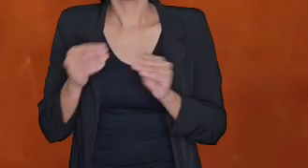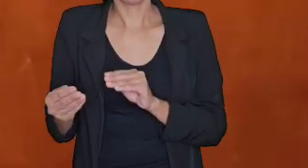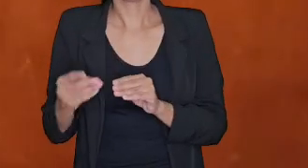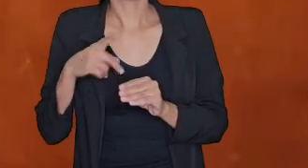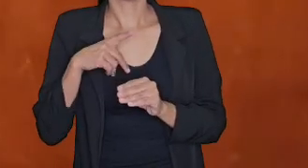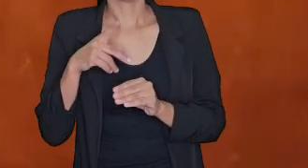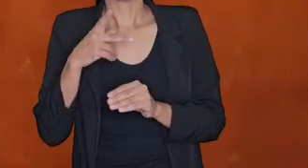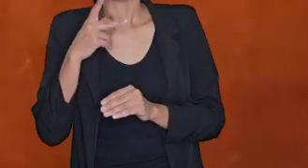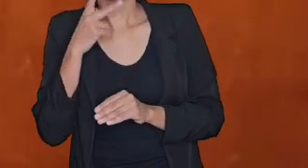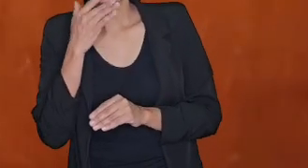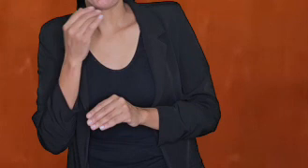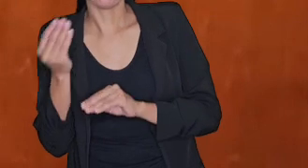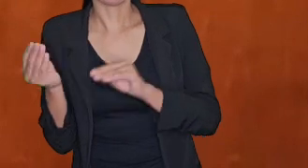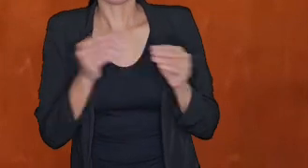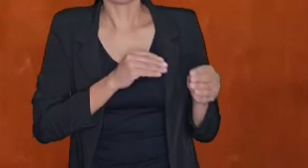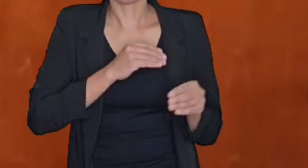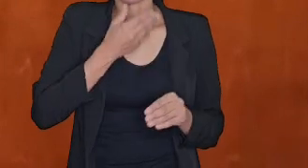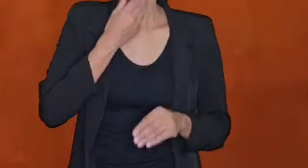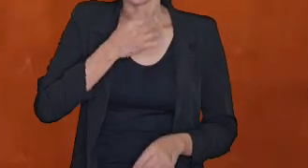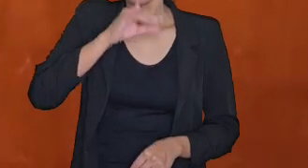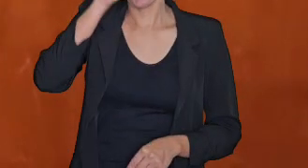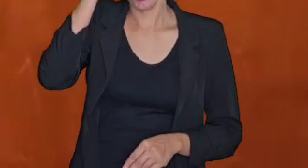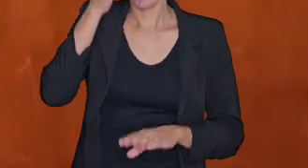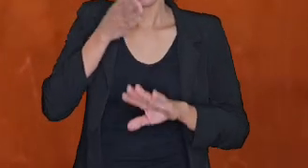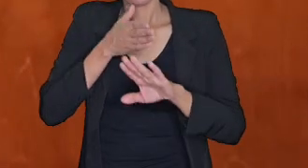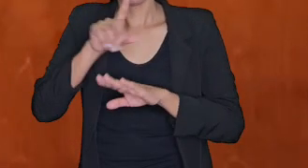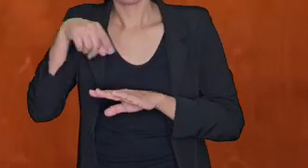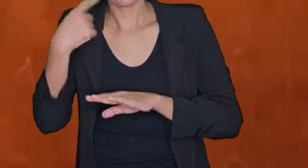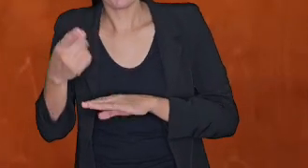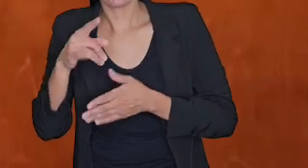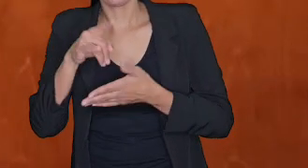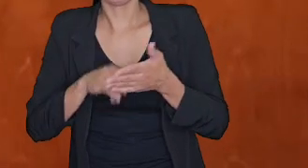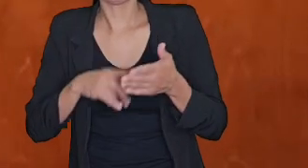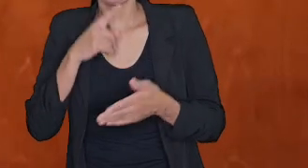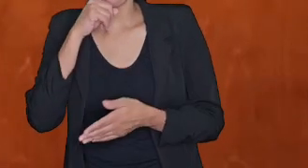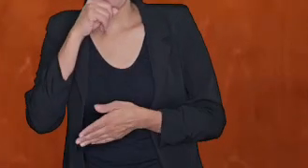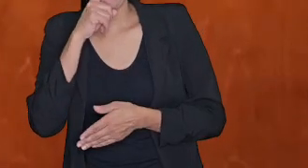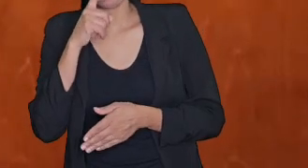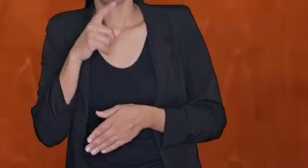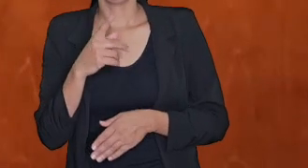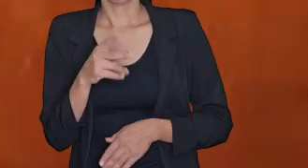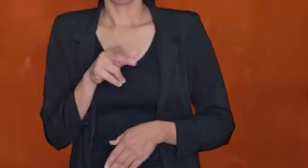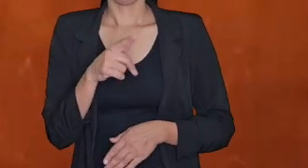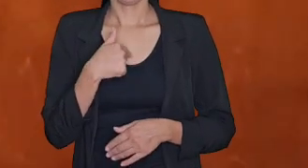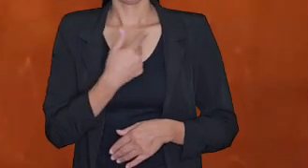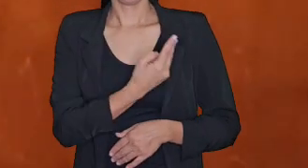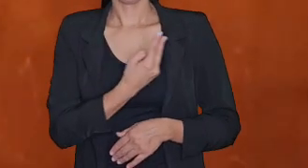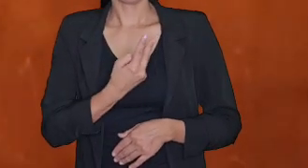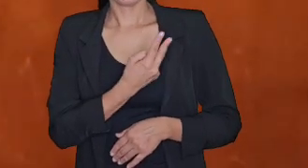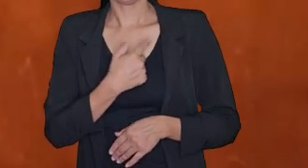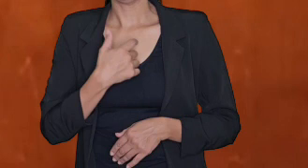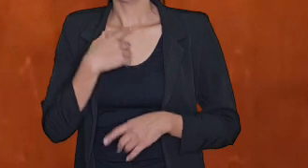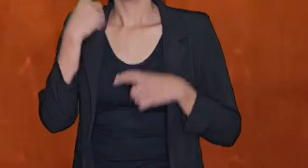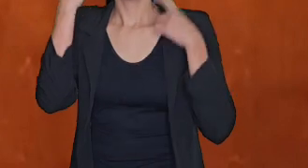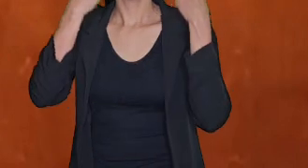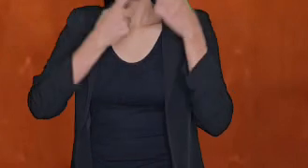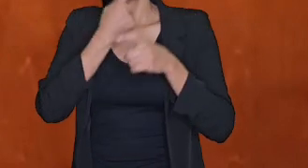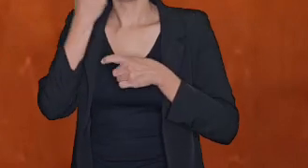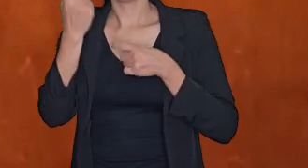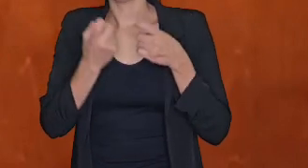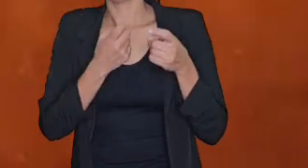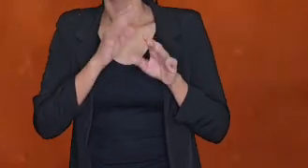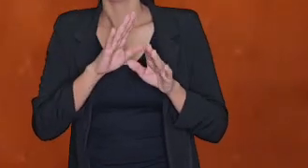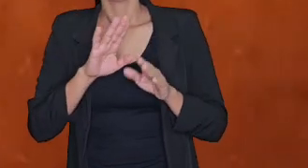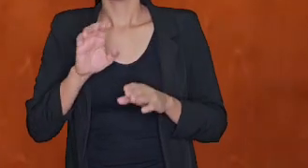extrajudicial, depois houve uma permuta do meu pai e do meu tio, e depois entrava o inventário do meu pai. Eu e meu irmão